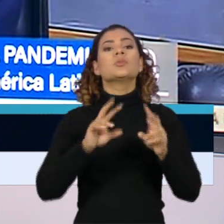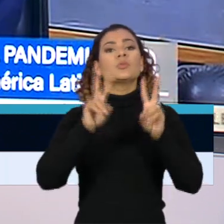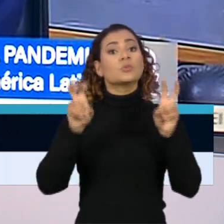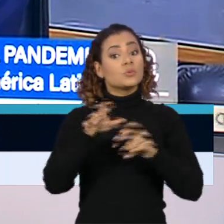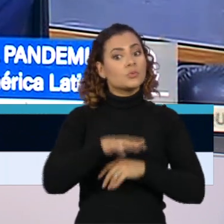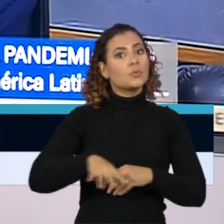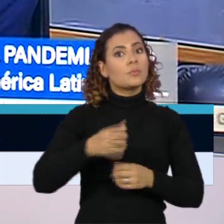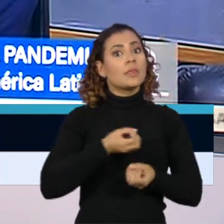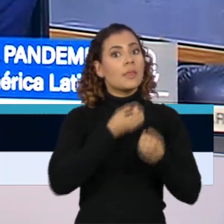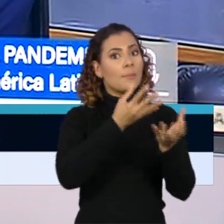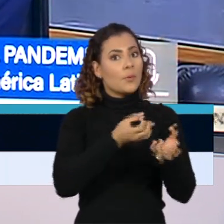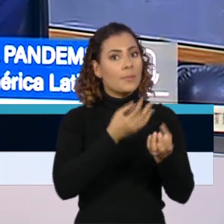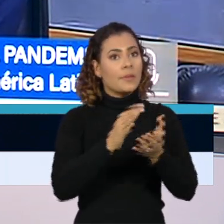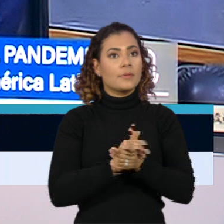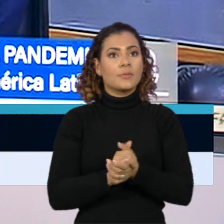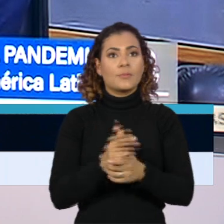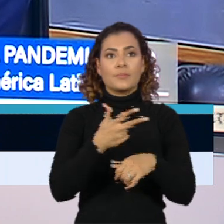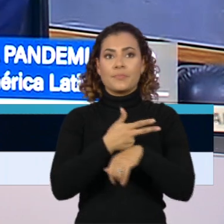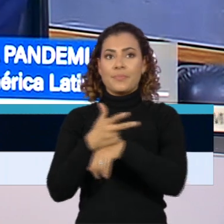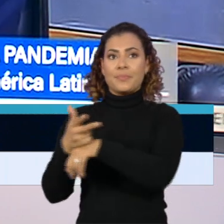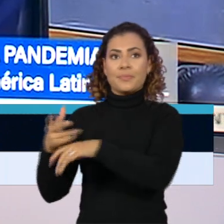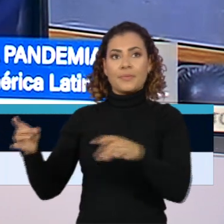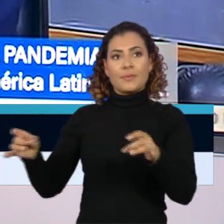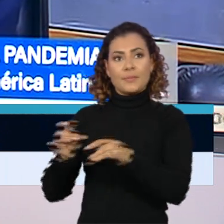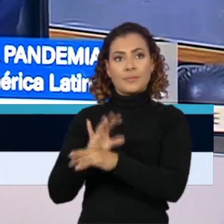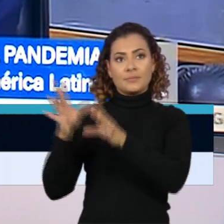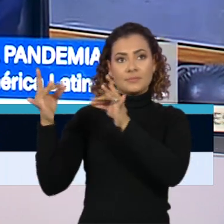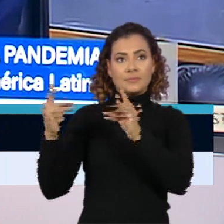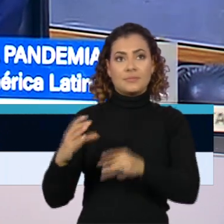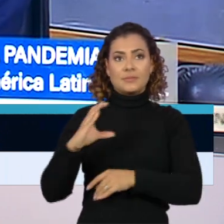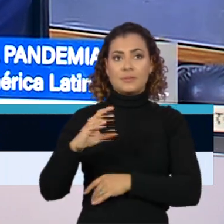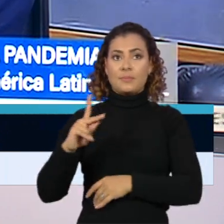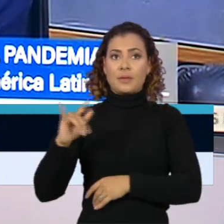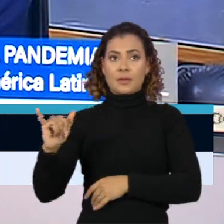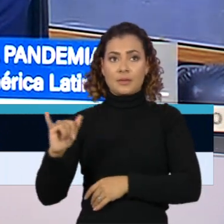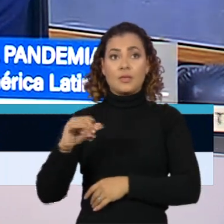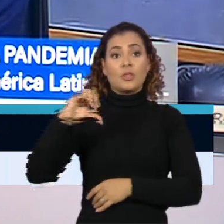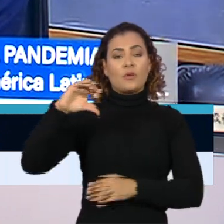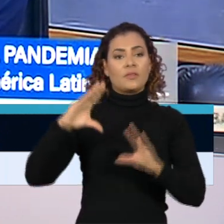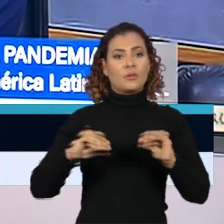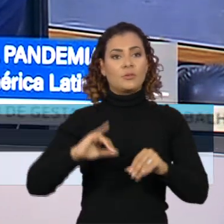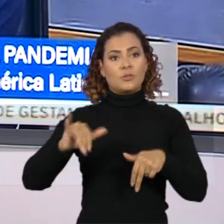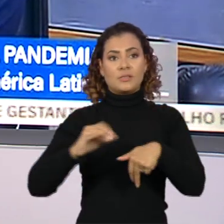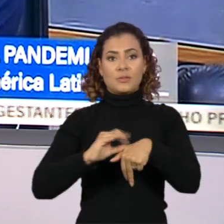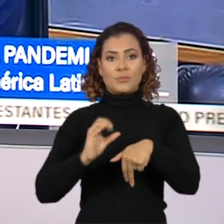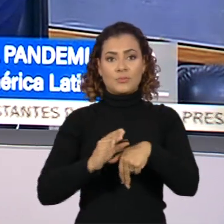sobre esse depoimento. A cobertura completa da CPI às 9 da noite, no Jornal da